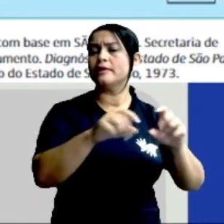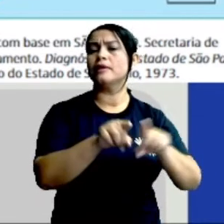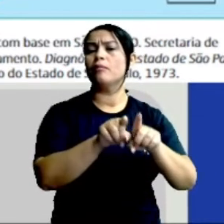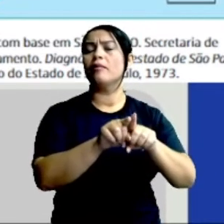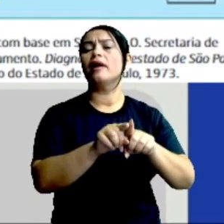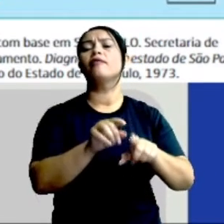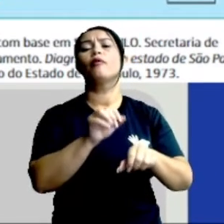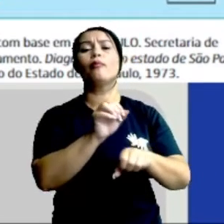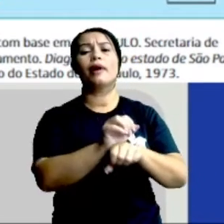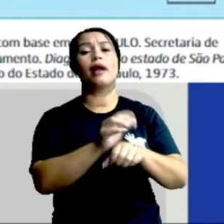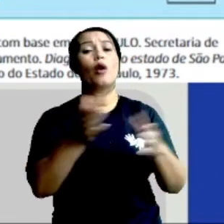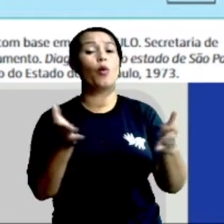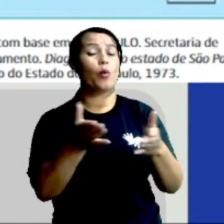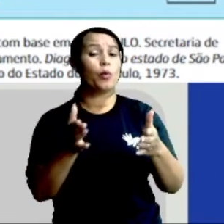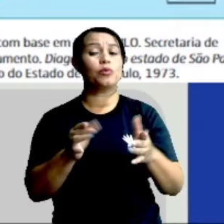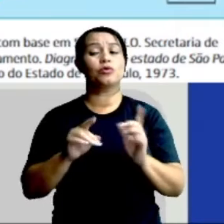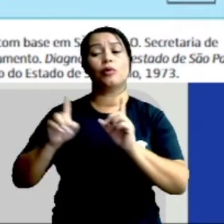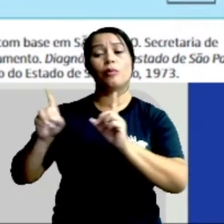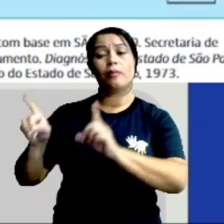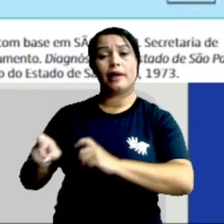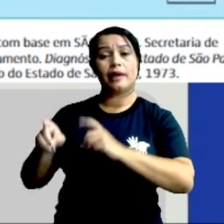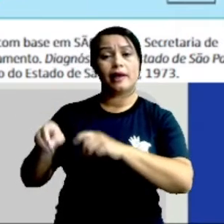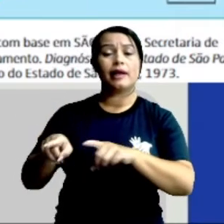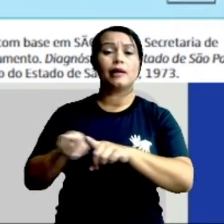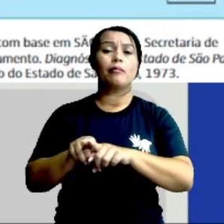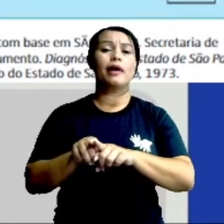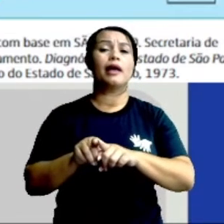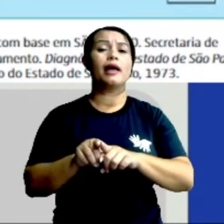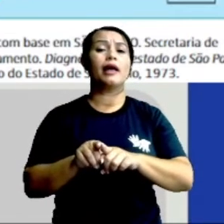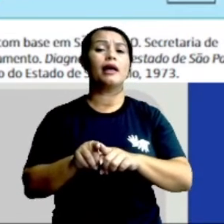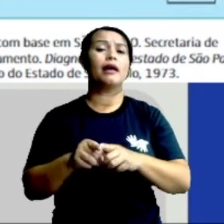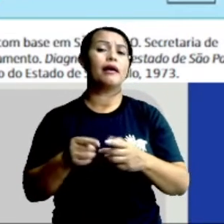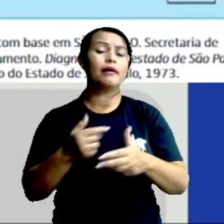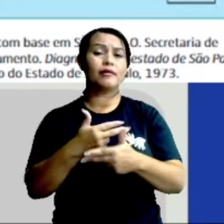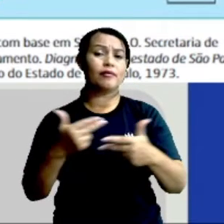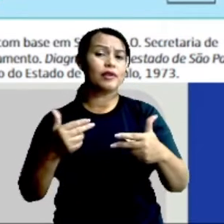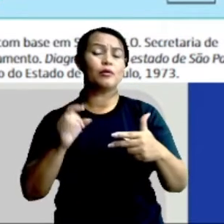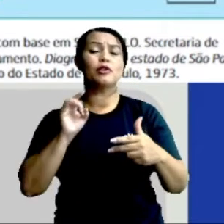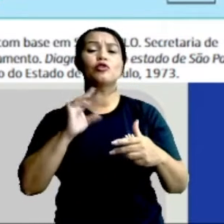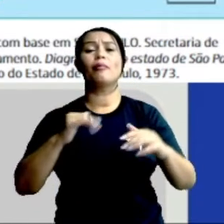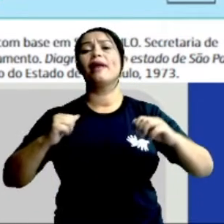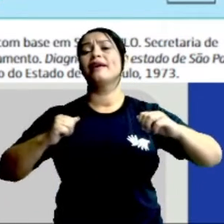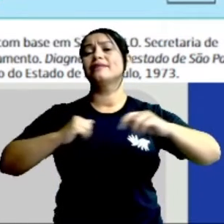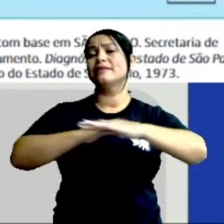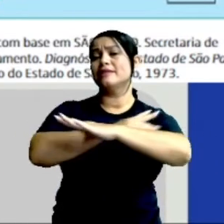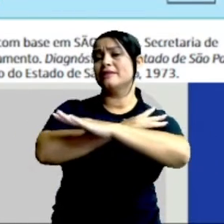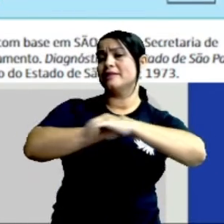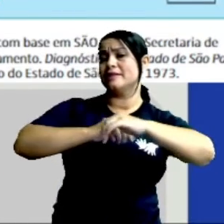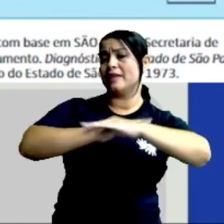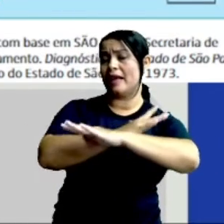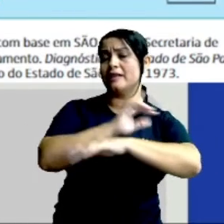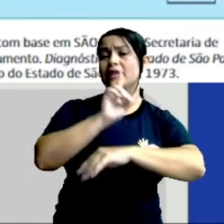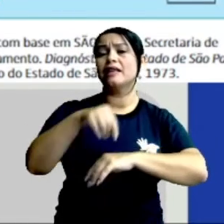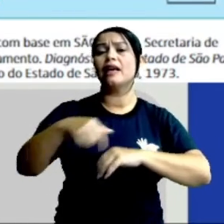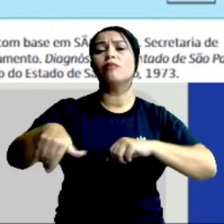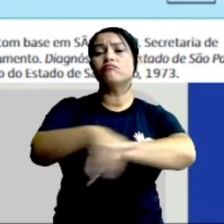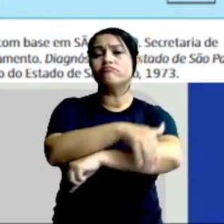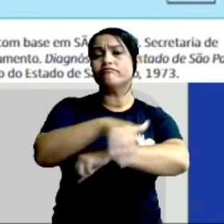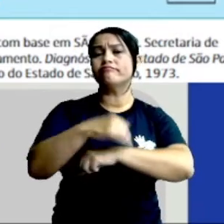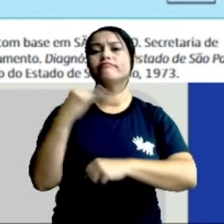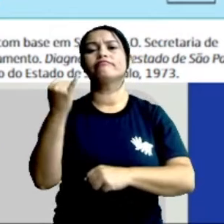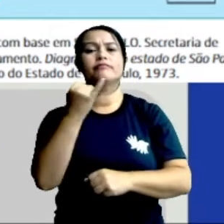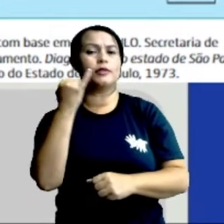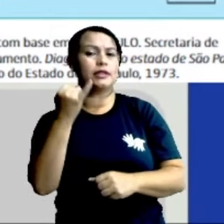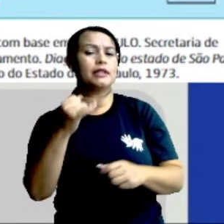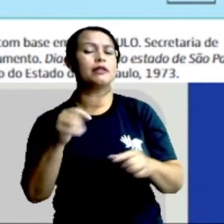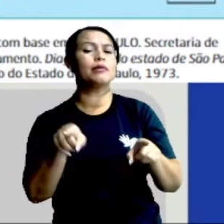industrial e também agropecuária e tal, ela vai circular sobretudo em estradas. E, na verdade, é um ponto importante e que traz